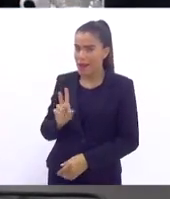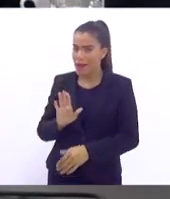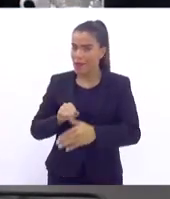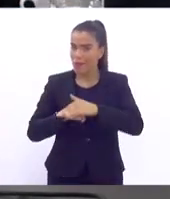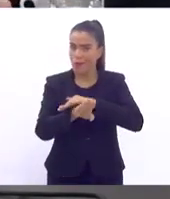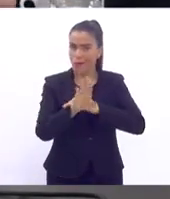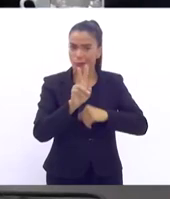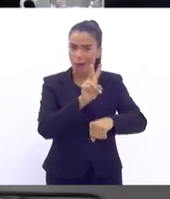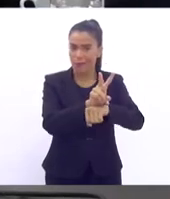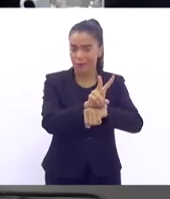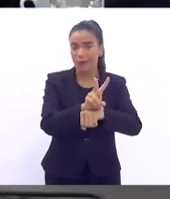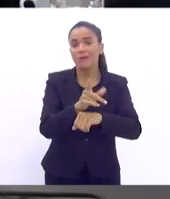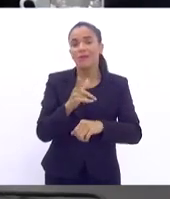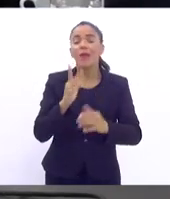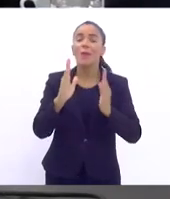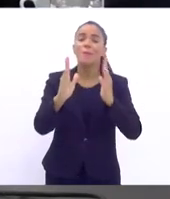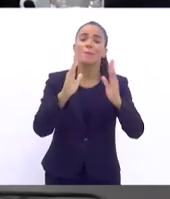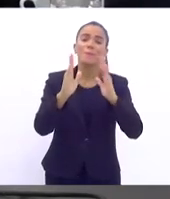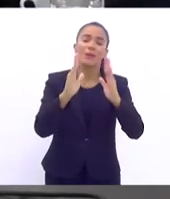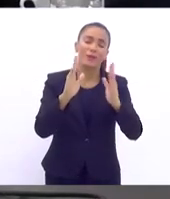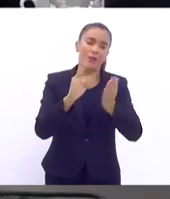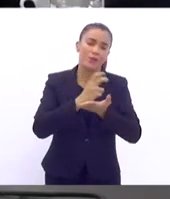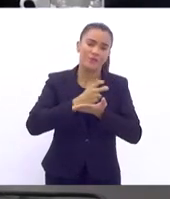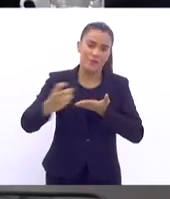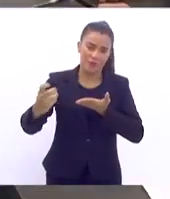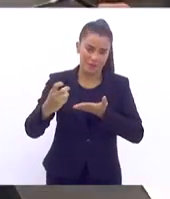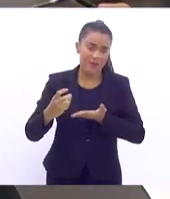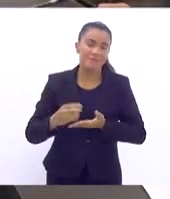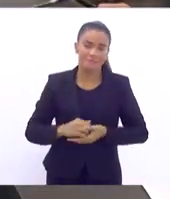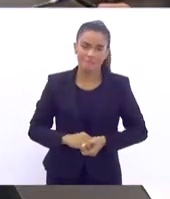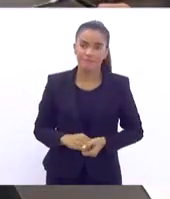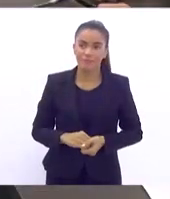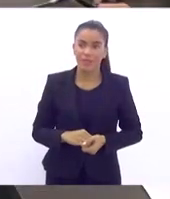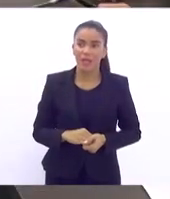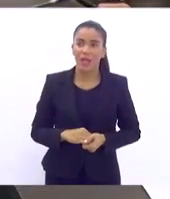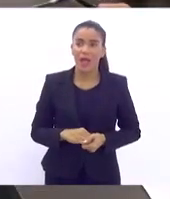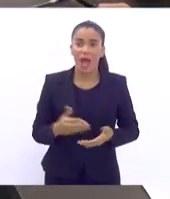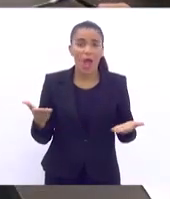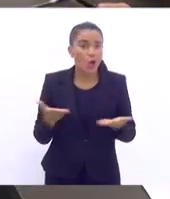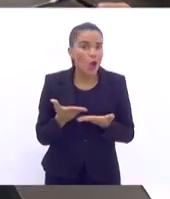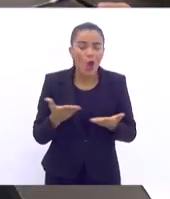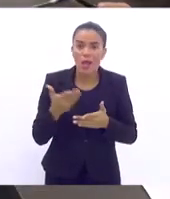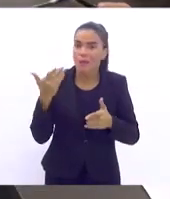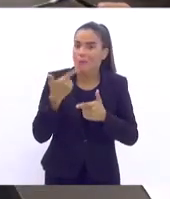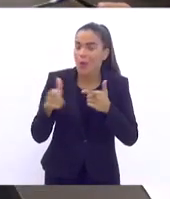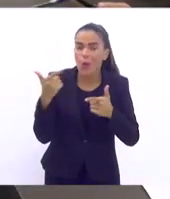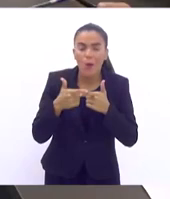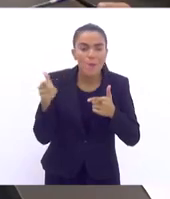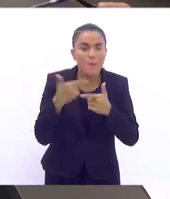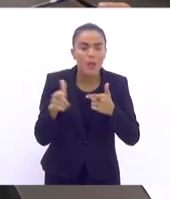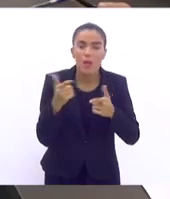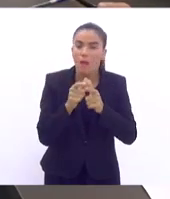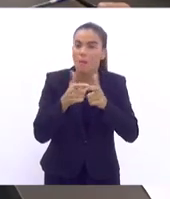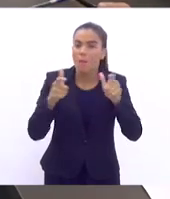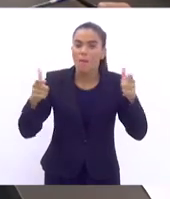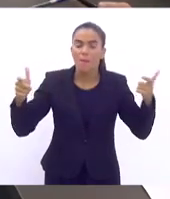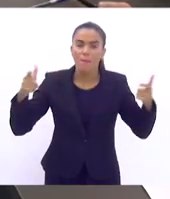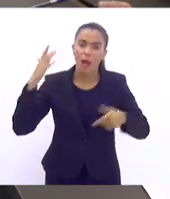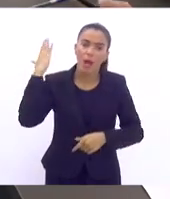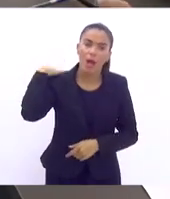medicamento a gente acaba esbarrando na questão desse material entendeu a gente tá tendo crise de pneumonia agora em vários hospitais com crianças